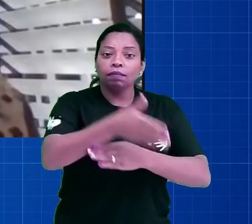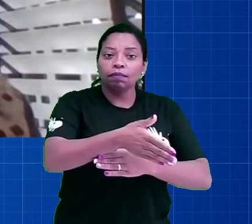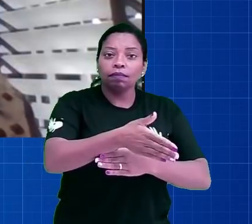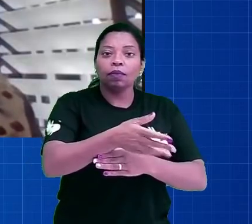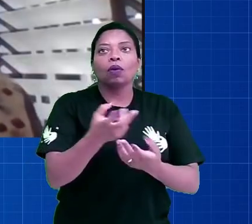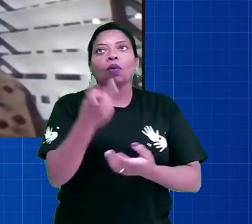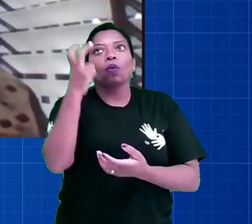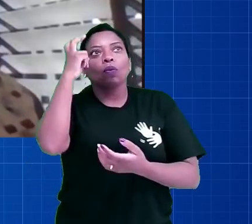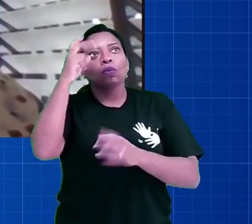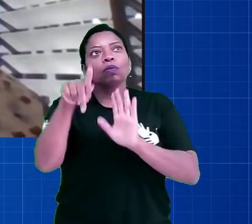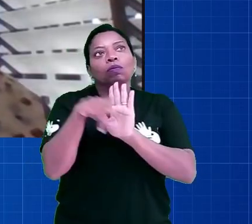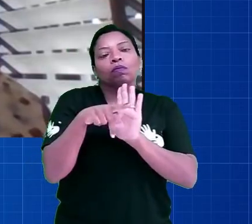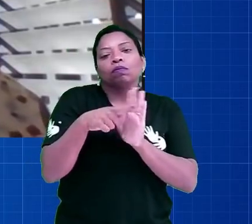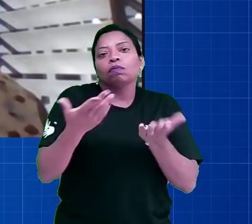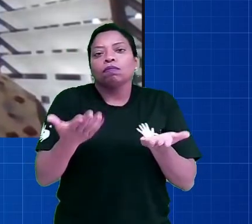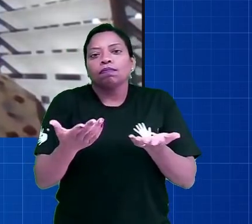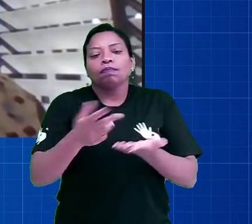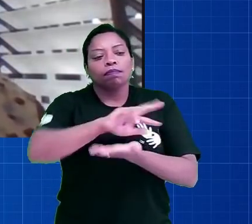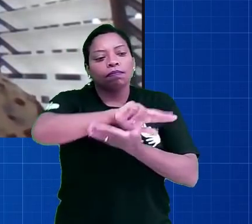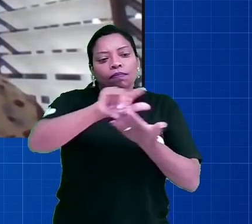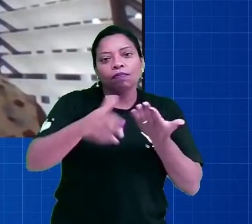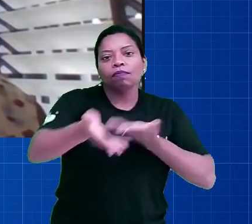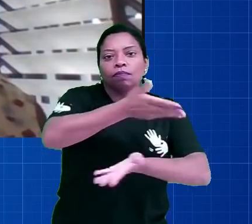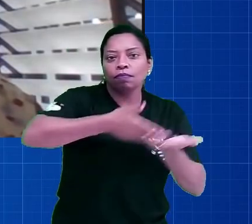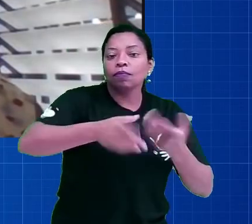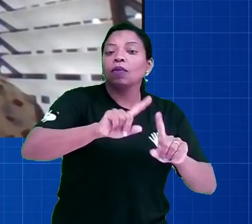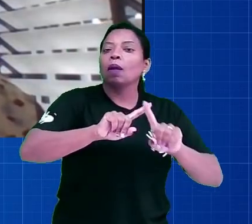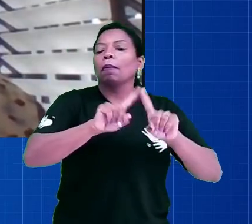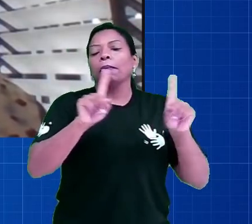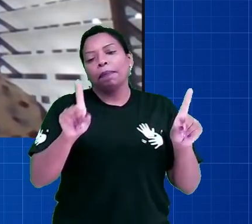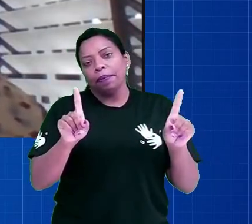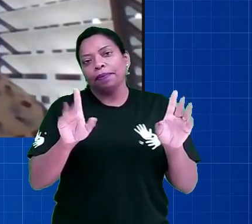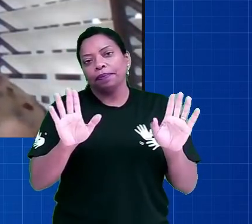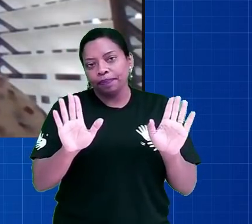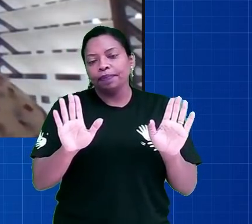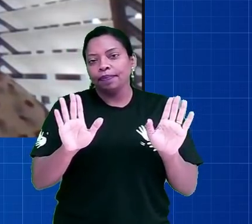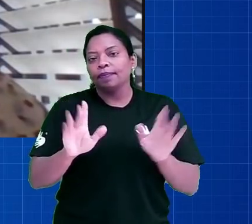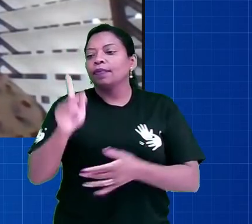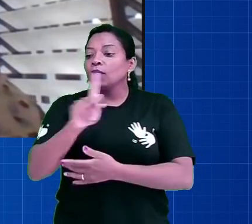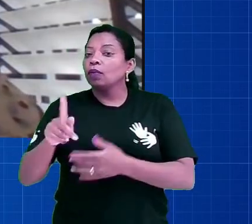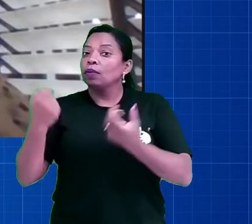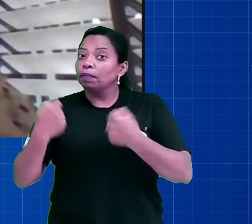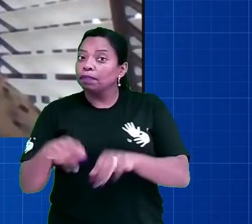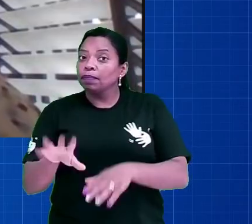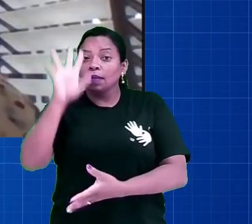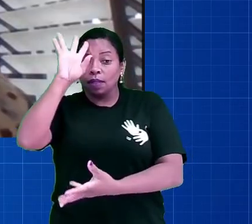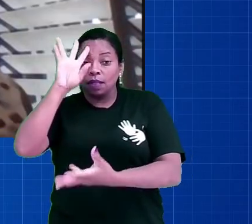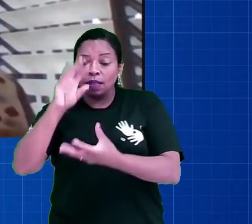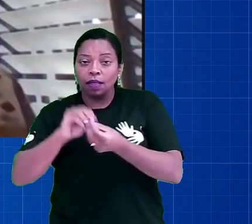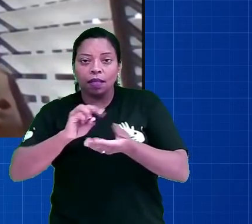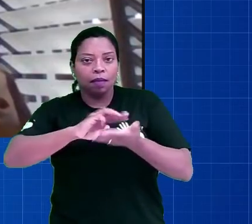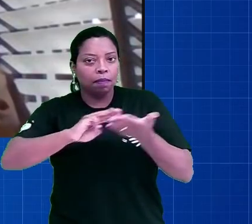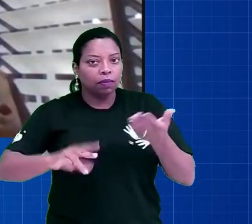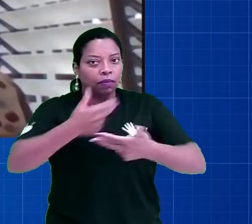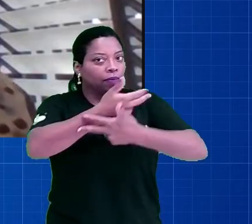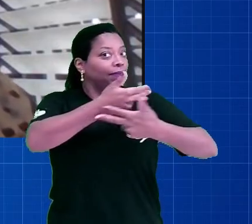culturas, digamos assim. Mas, para isso, os professores precisam entender metodologias diferentes,